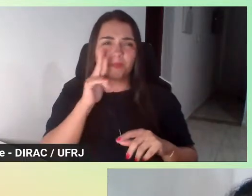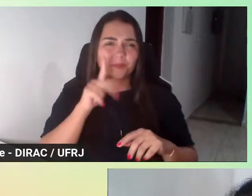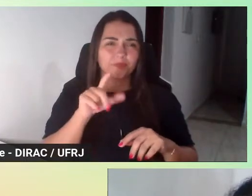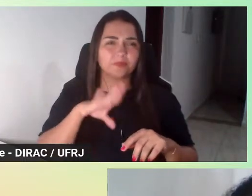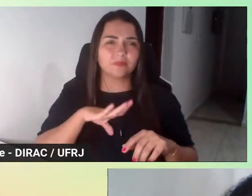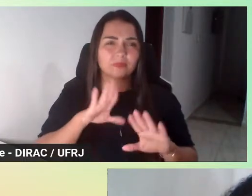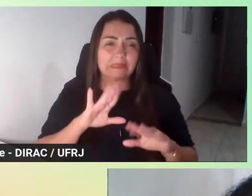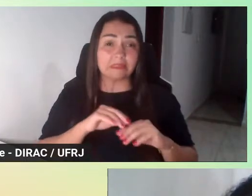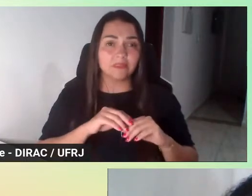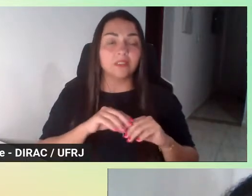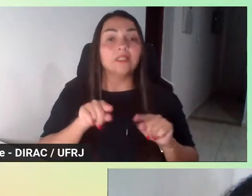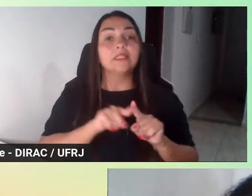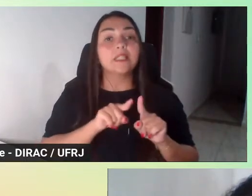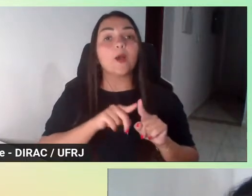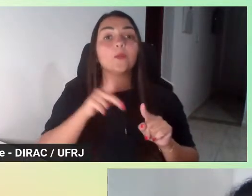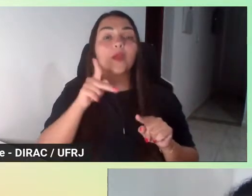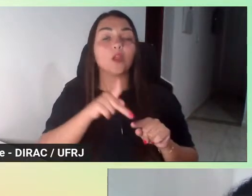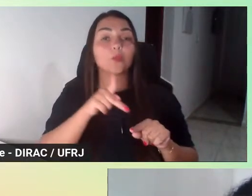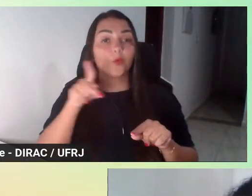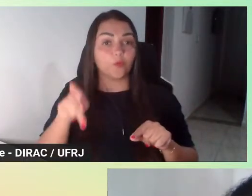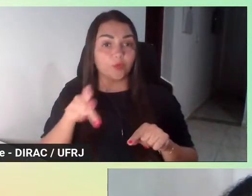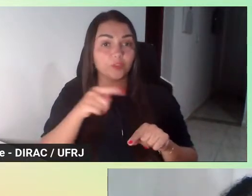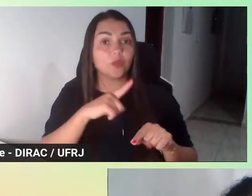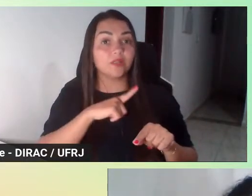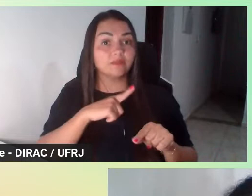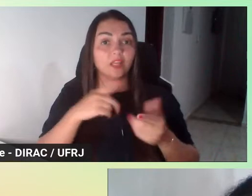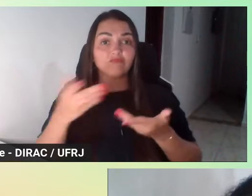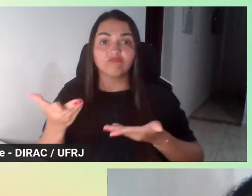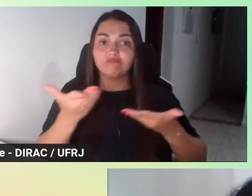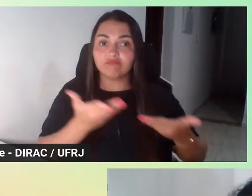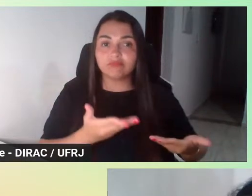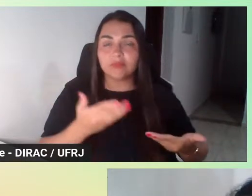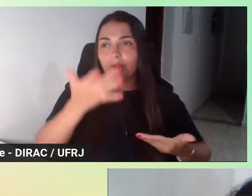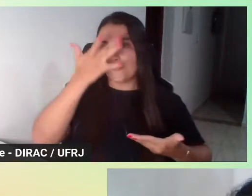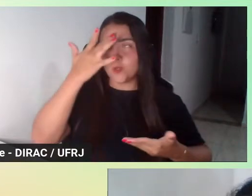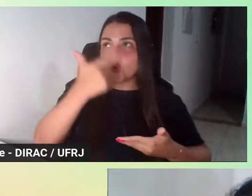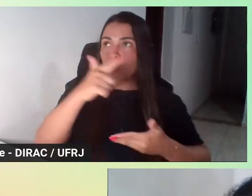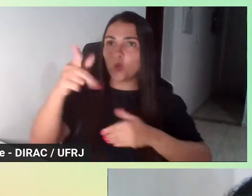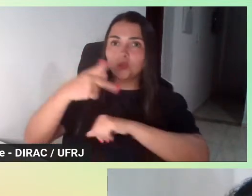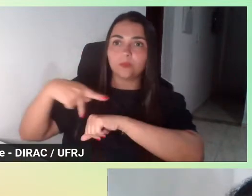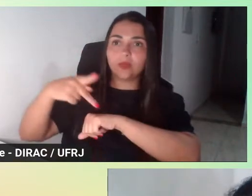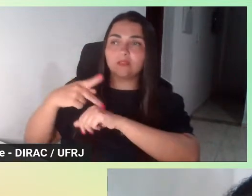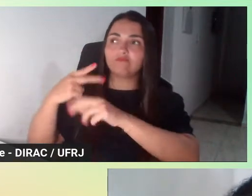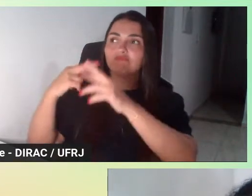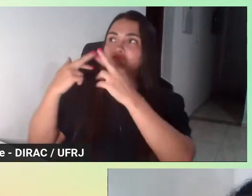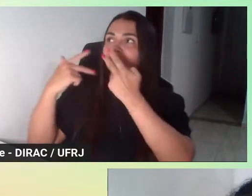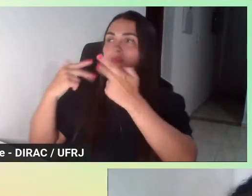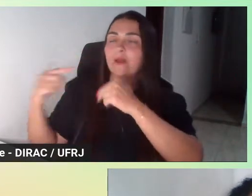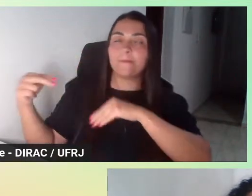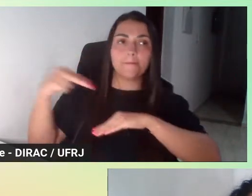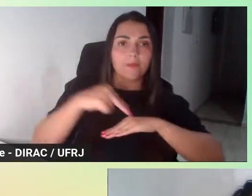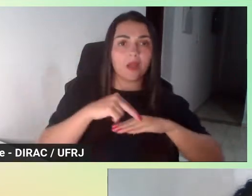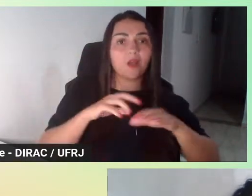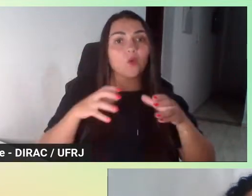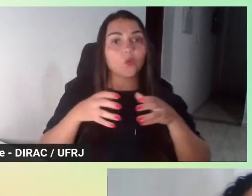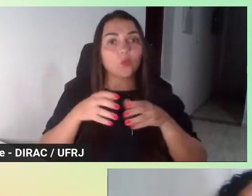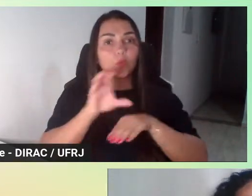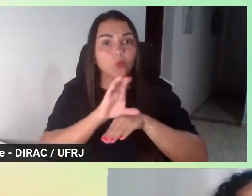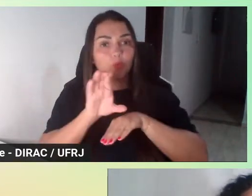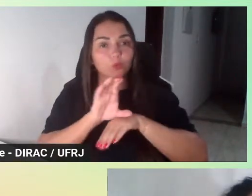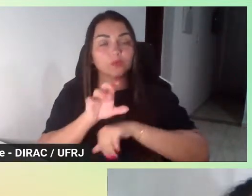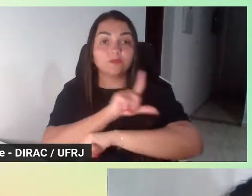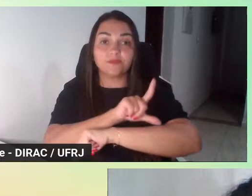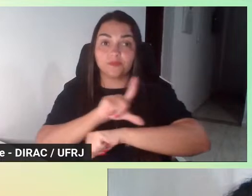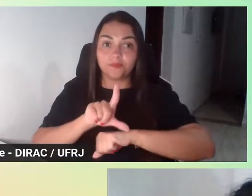é professora preceptora do Programa de Residência Pedagógica do Curso de Licenciatura em Matemática da UFRJ e